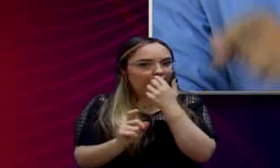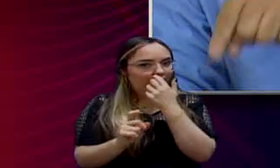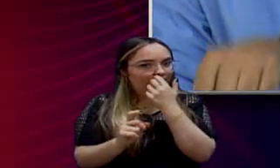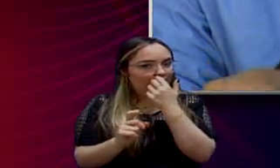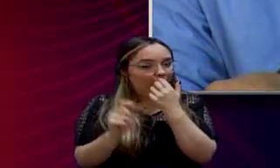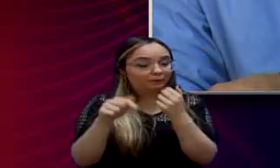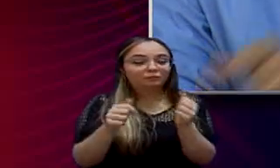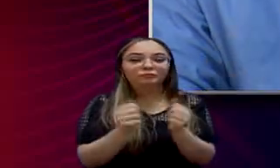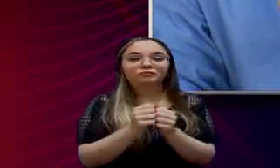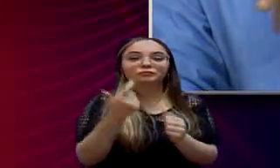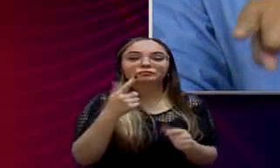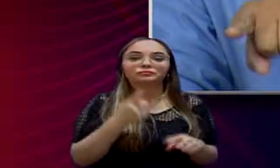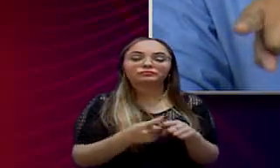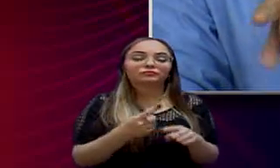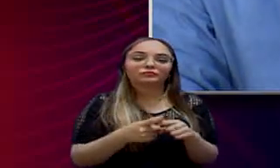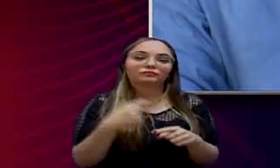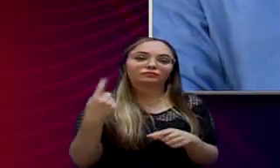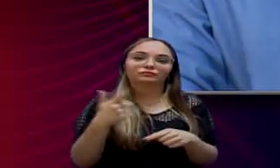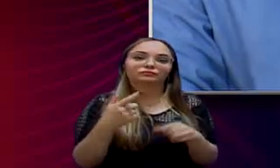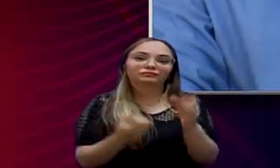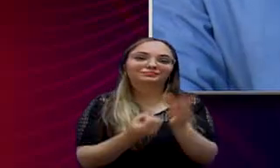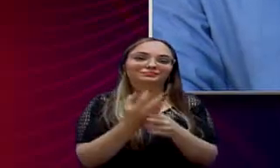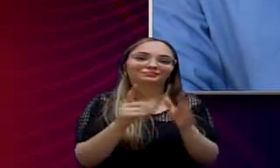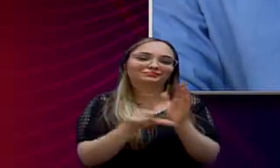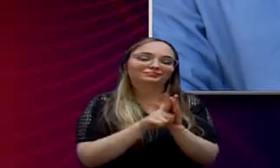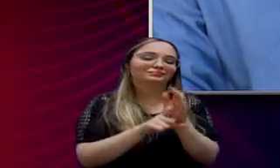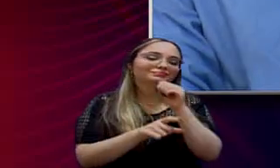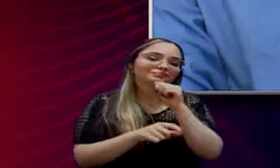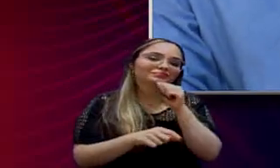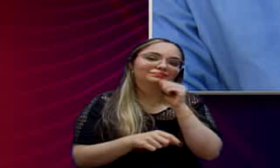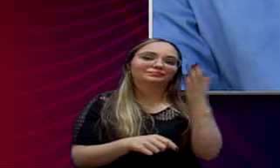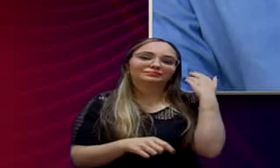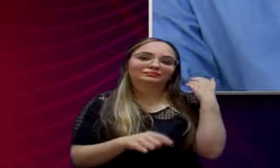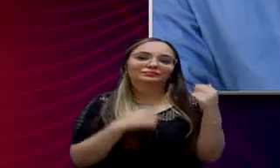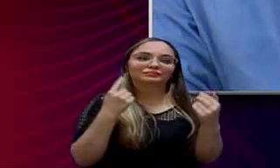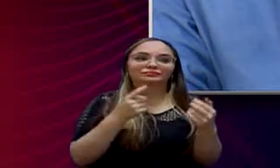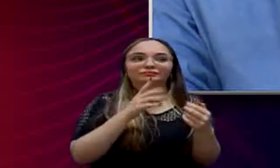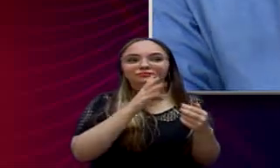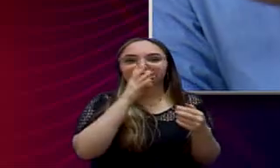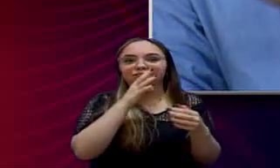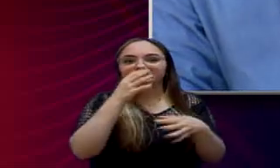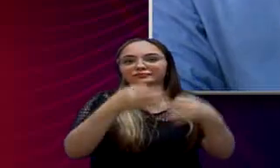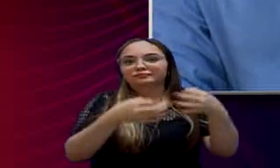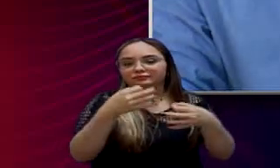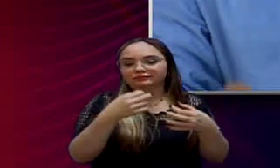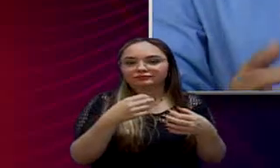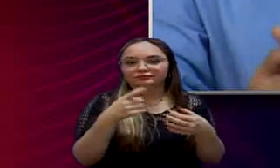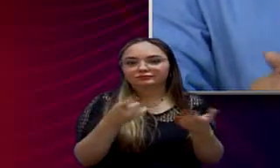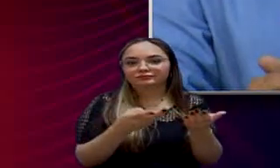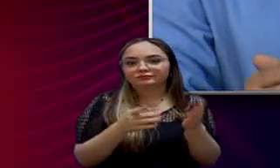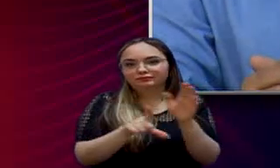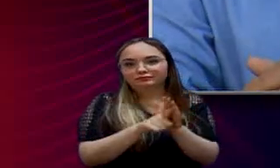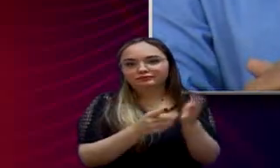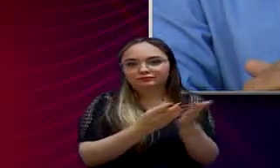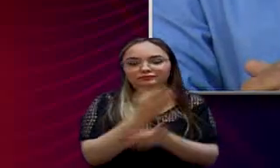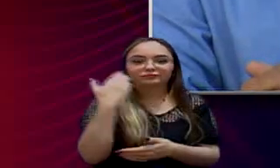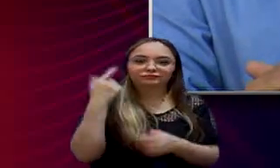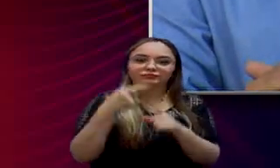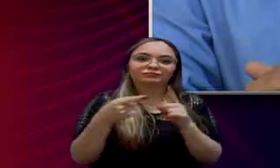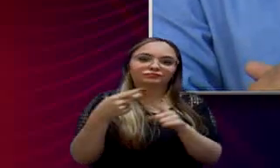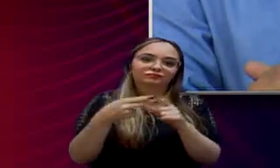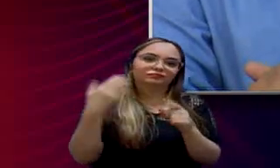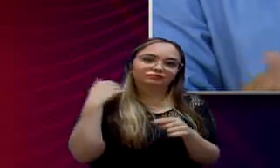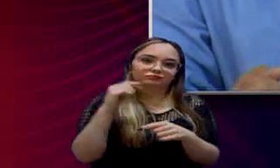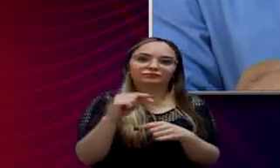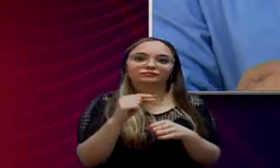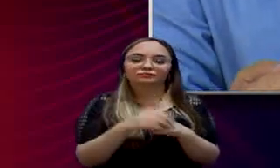está aqui porque quando foi feito não tinha ainda a lei então não podia fazer uma previsão sem a nossa lei que foi aprovada aí essa duas semanas atrás por